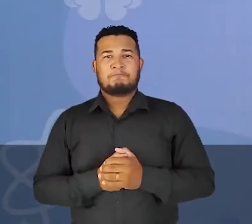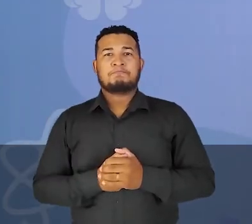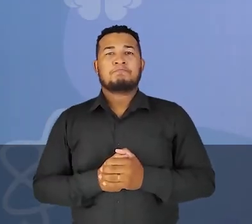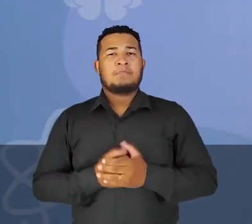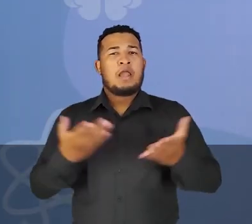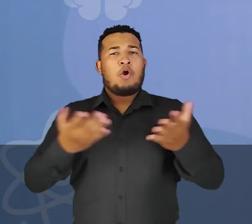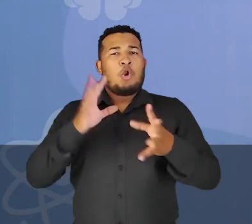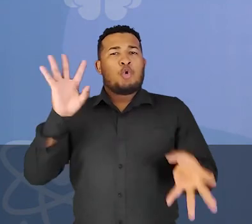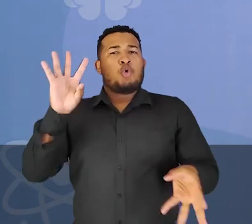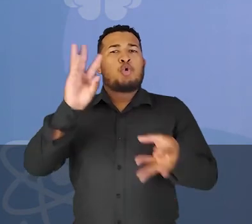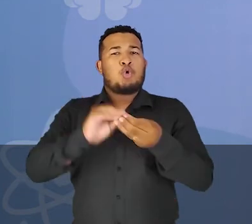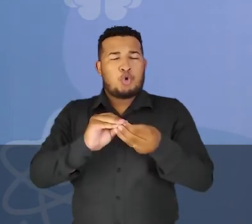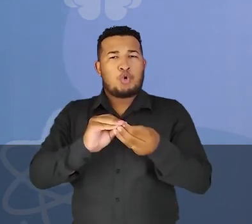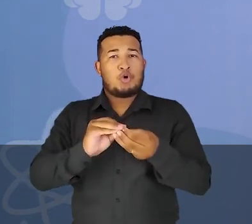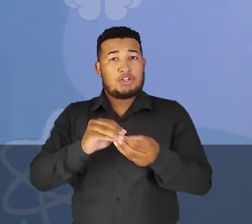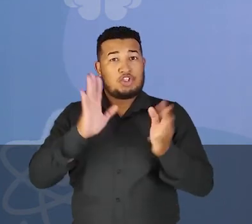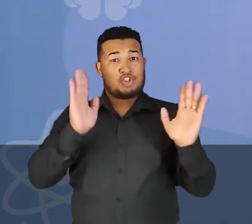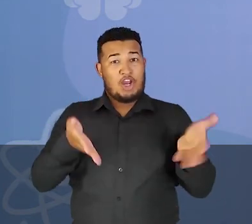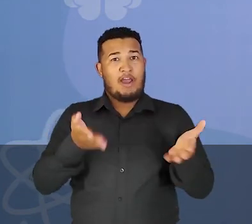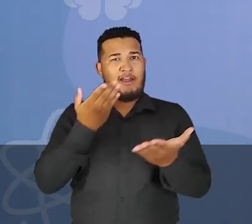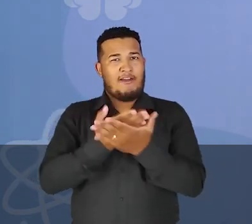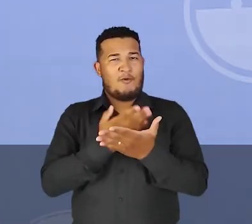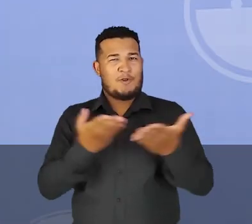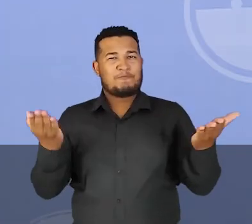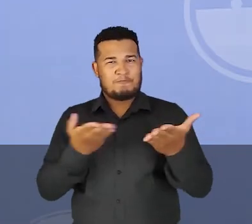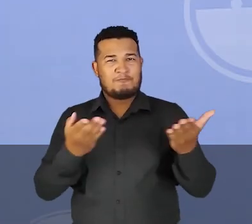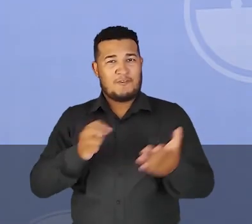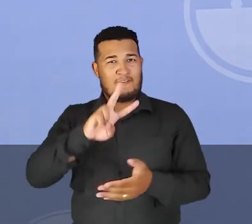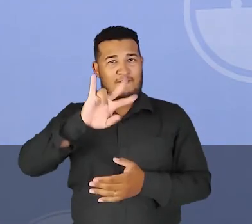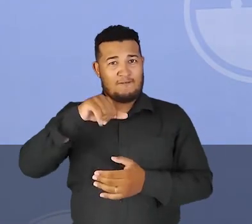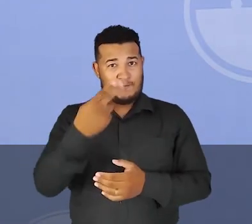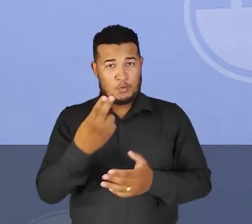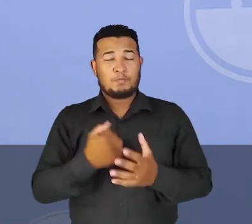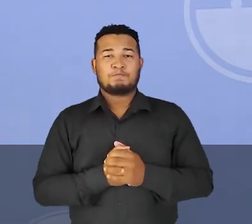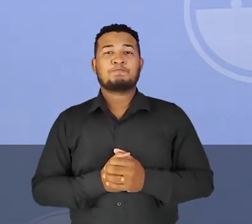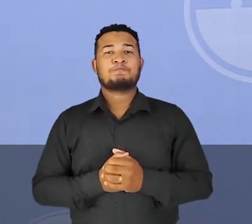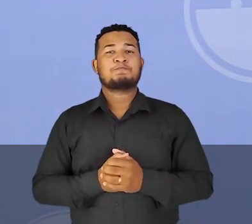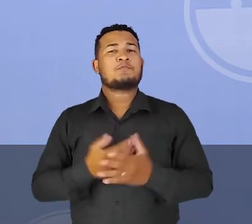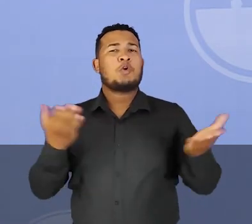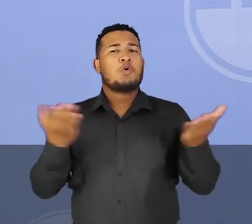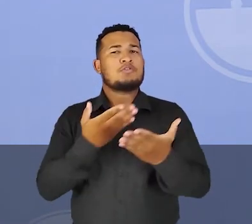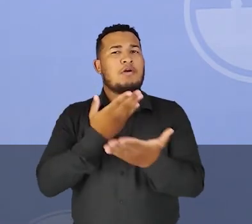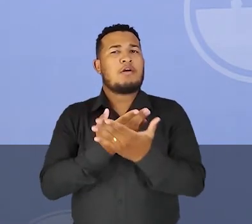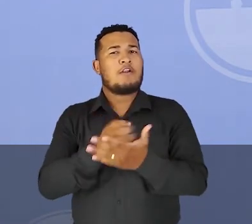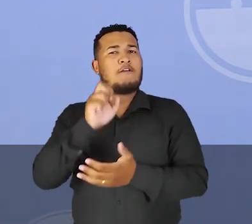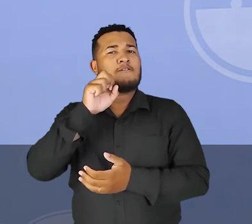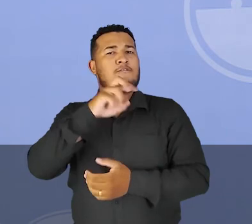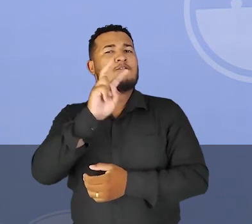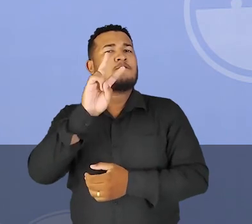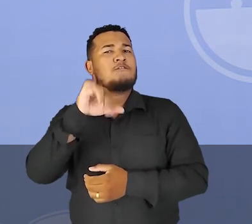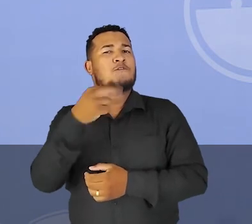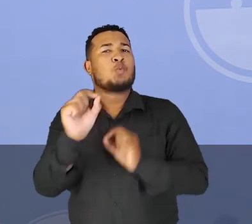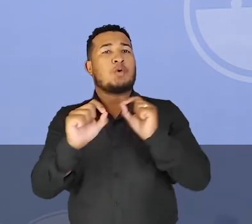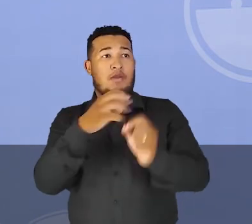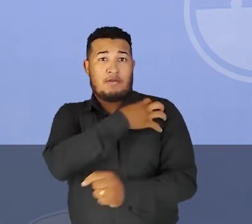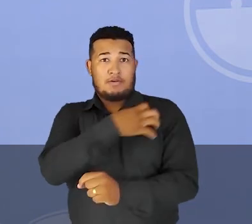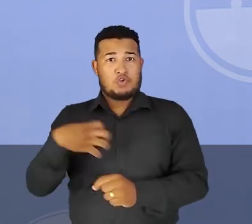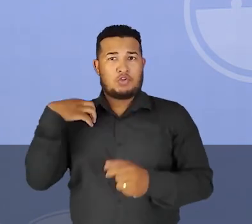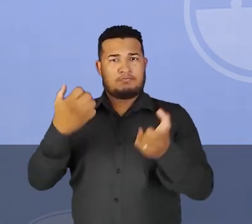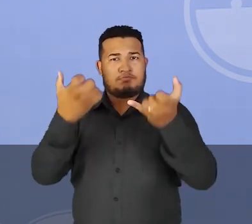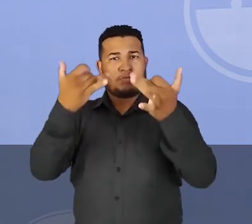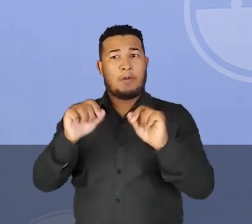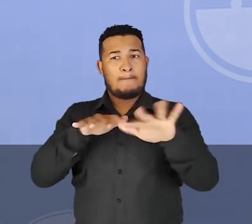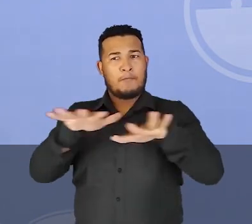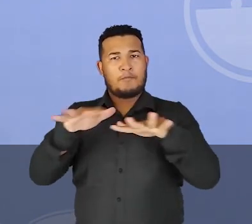um resumo daquilo que nós vimos na aula de hoje. Na aula de hoje, vimos que, segundo Aristóteles, o movimento